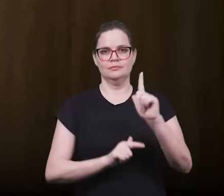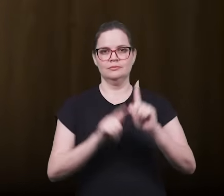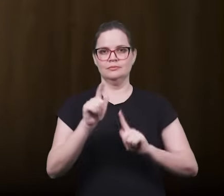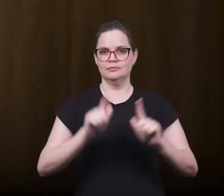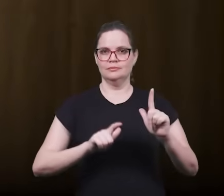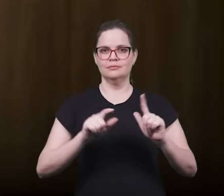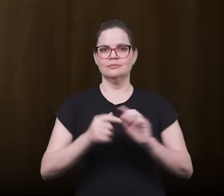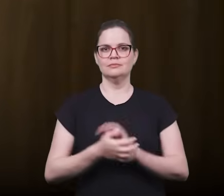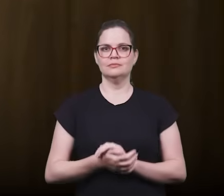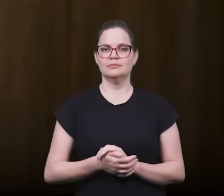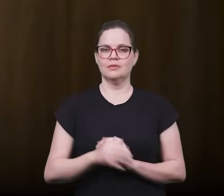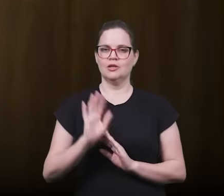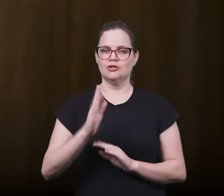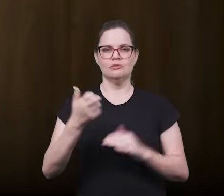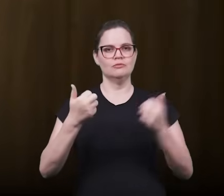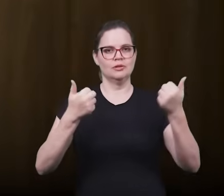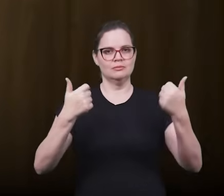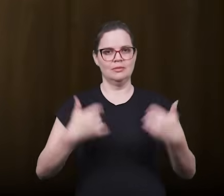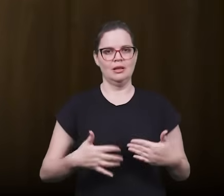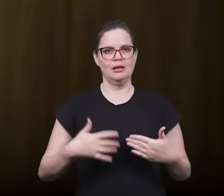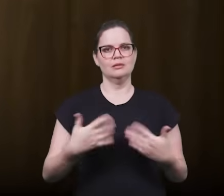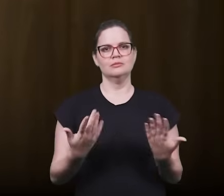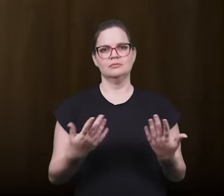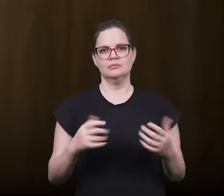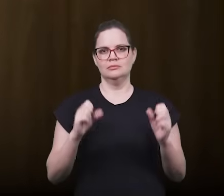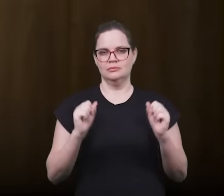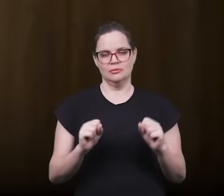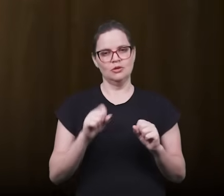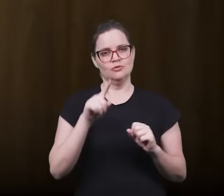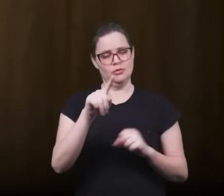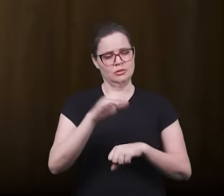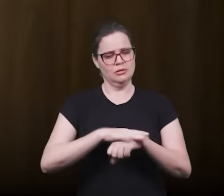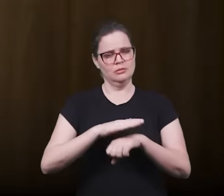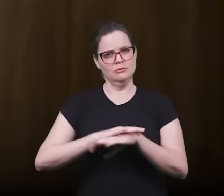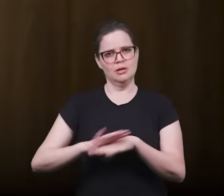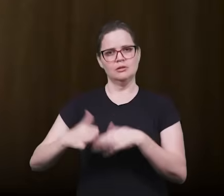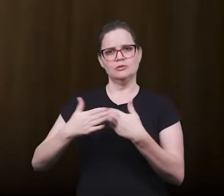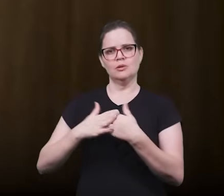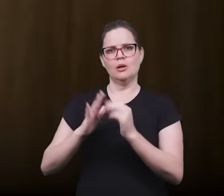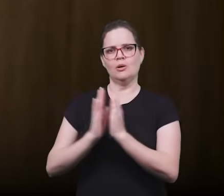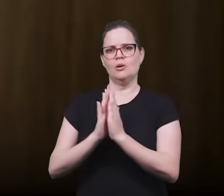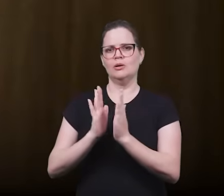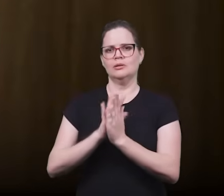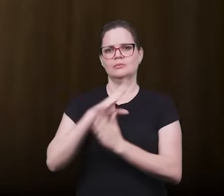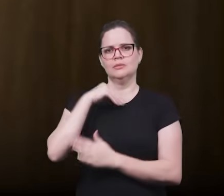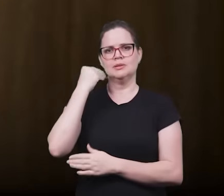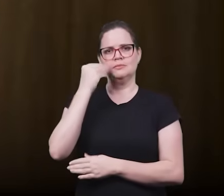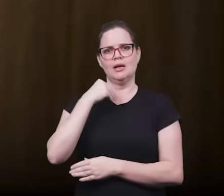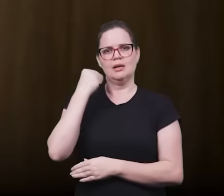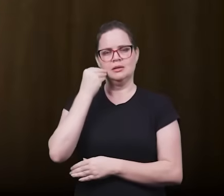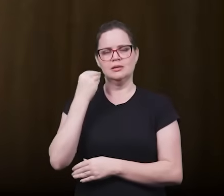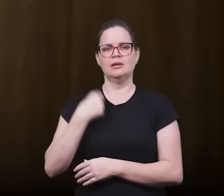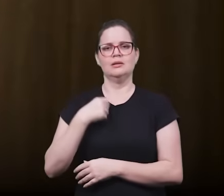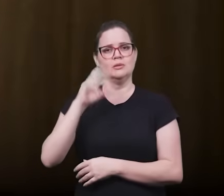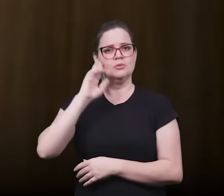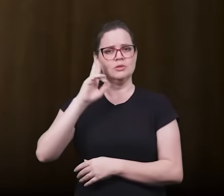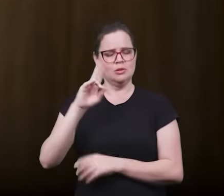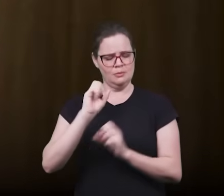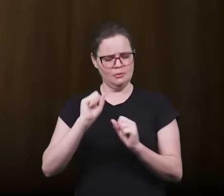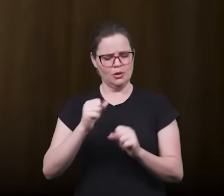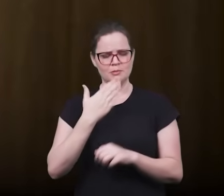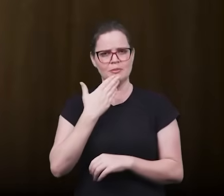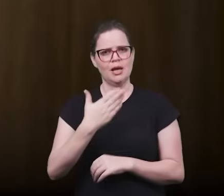programa aqui foi comentado, busque o Senhor uma experiência de oração, onde você estiver,